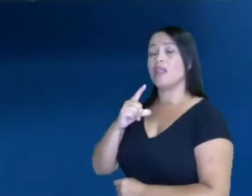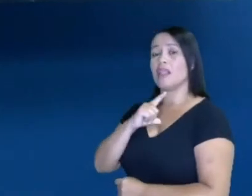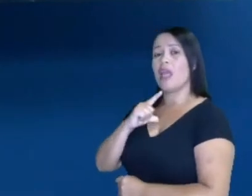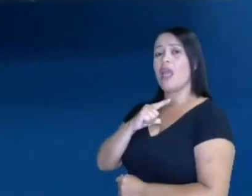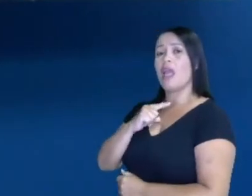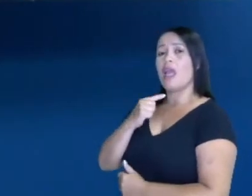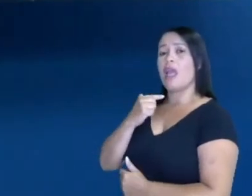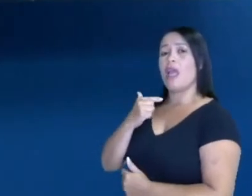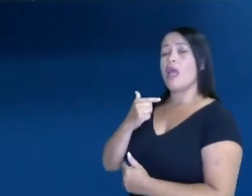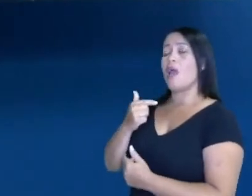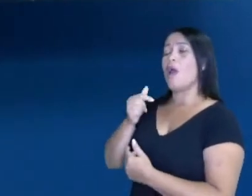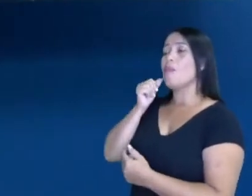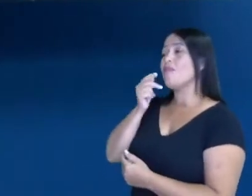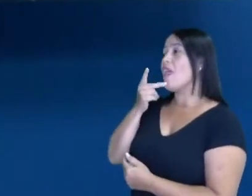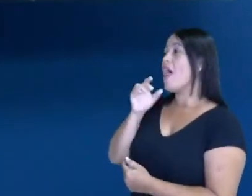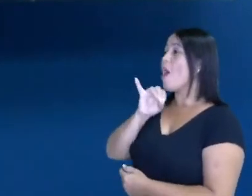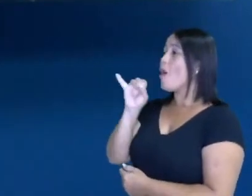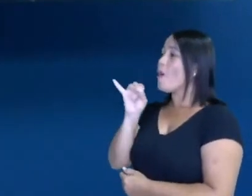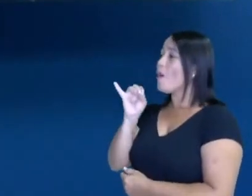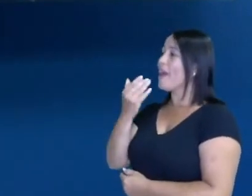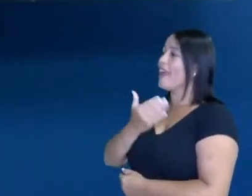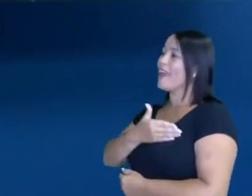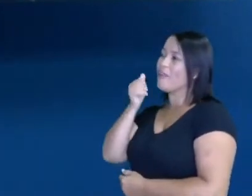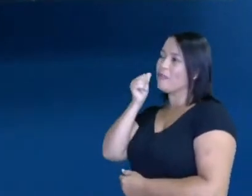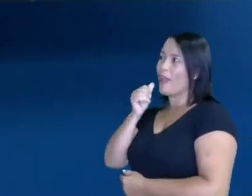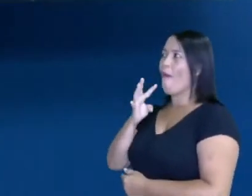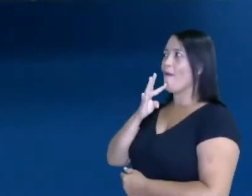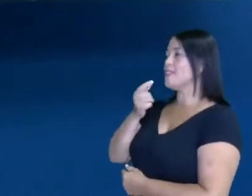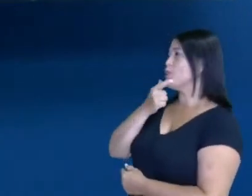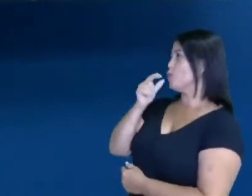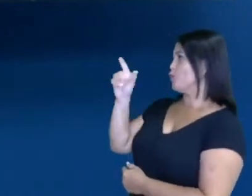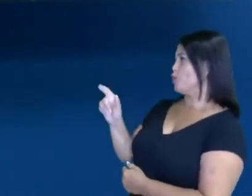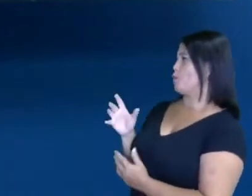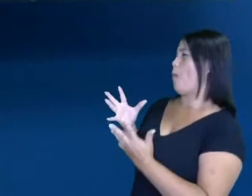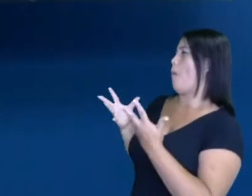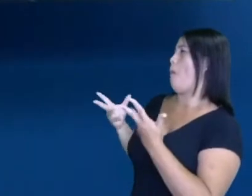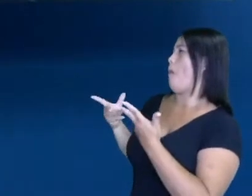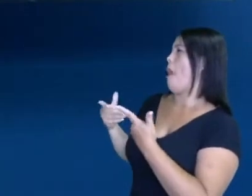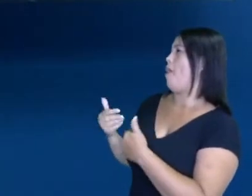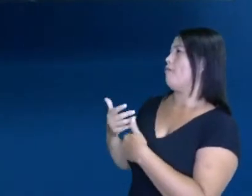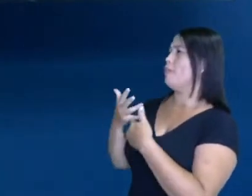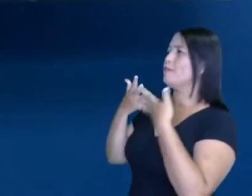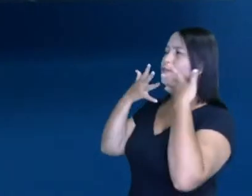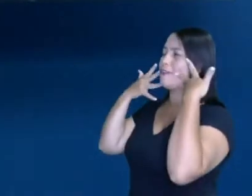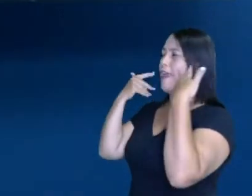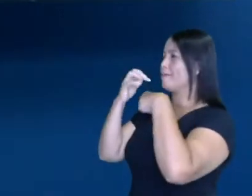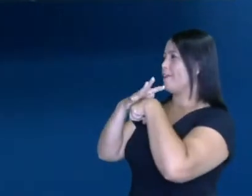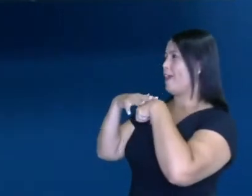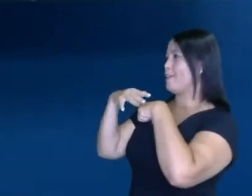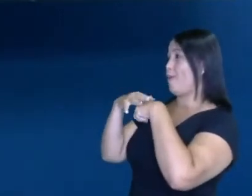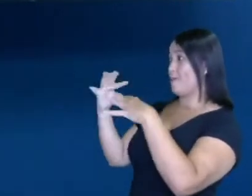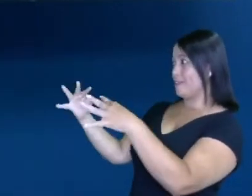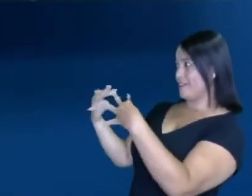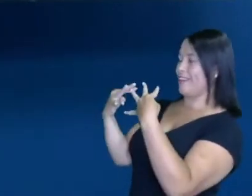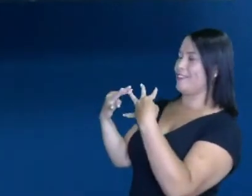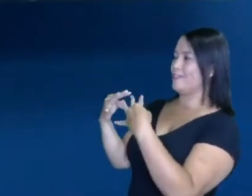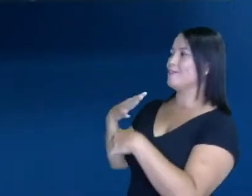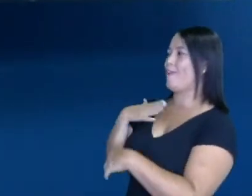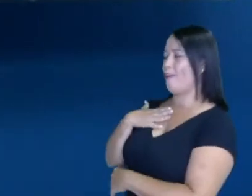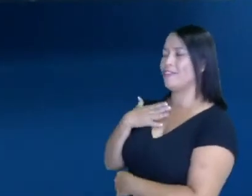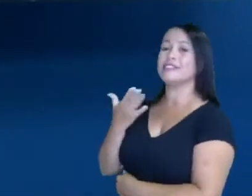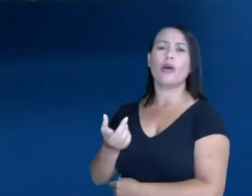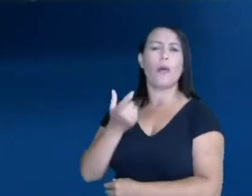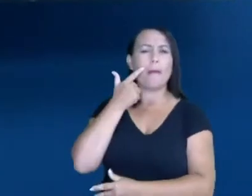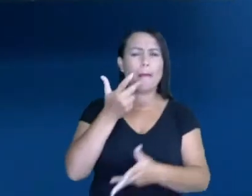linguagem mais afetiva. Oi, amiga, conheci um carinha maravilhoso, gato carinhoso e atencioso. Percebam